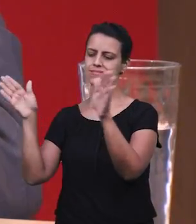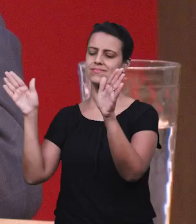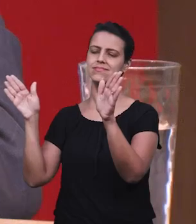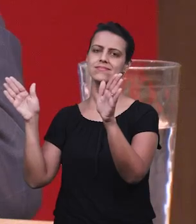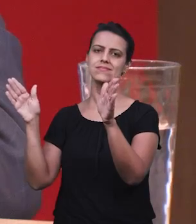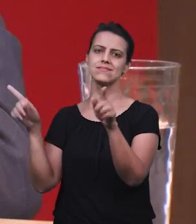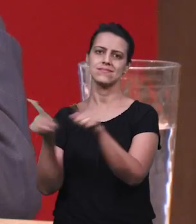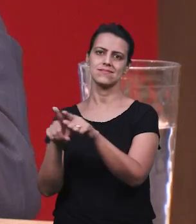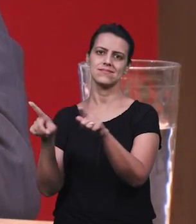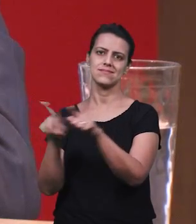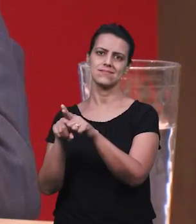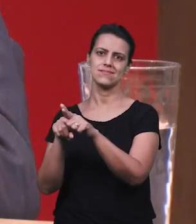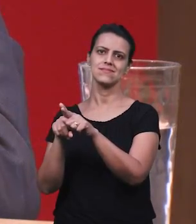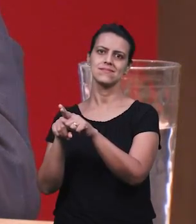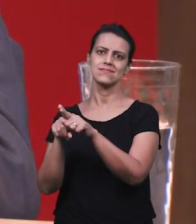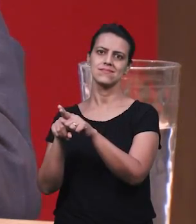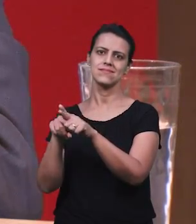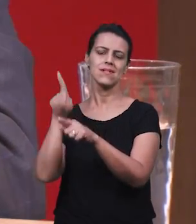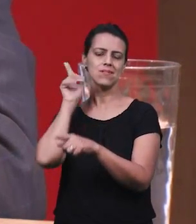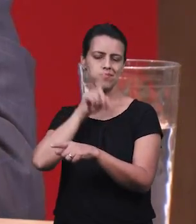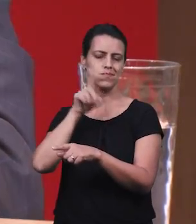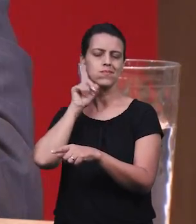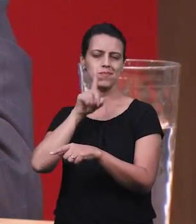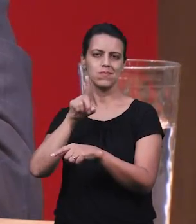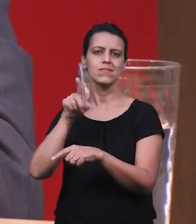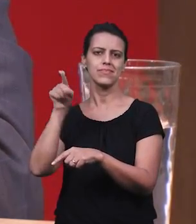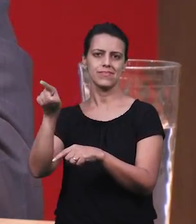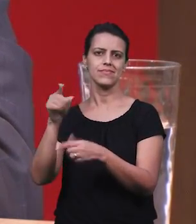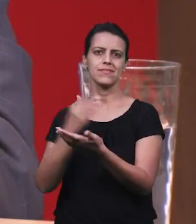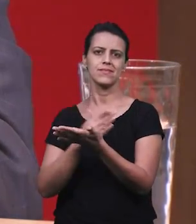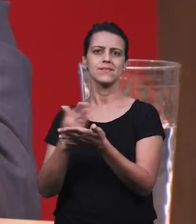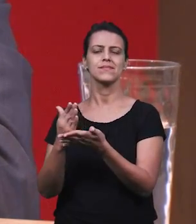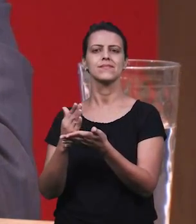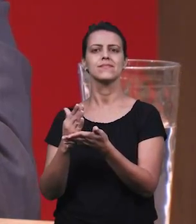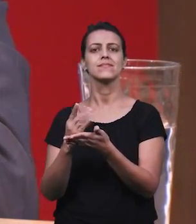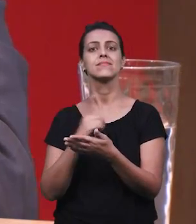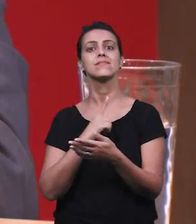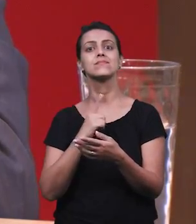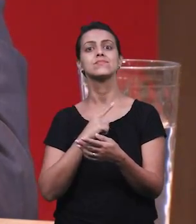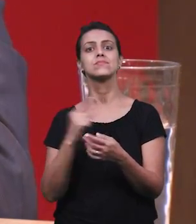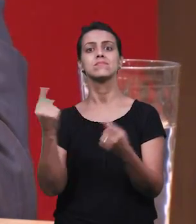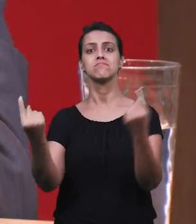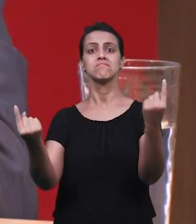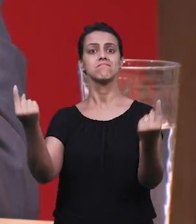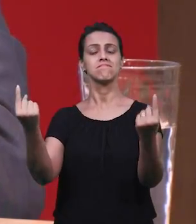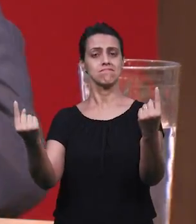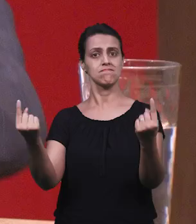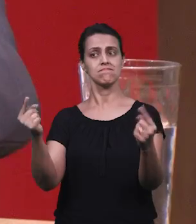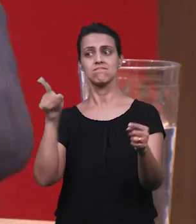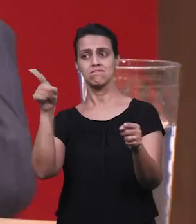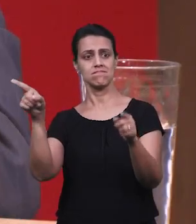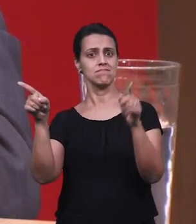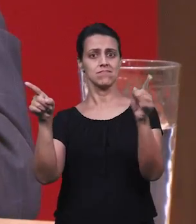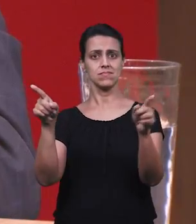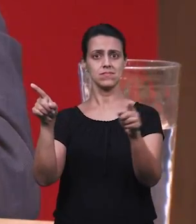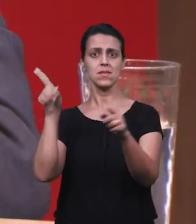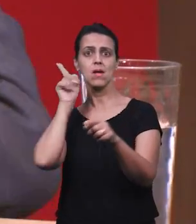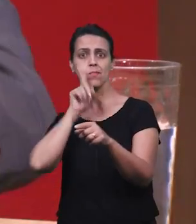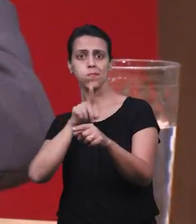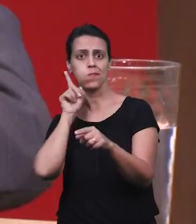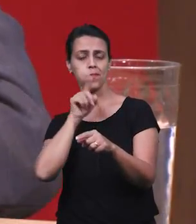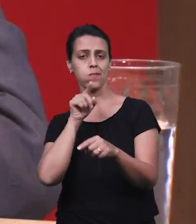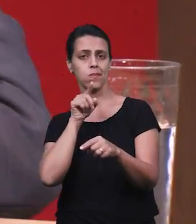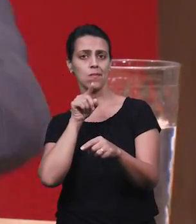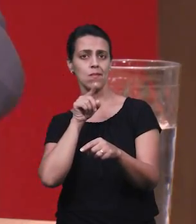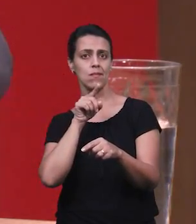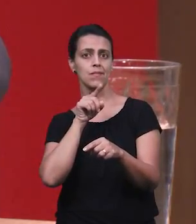obra nos Estados Unidos. Então, nós tínhamos os nossos dois primeiros pontos, quer dizer, praticamente 81,